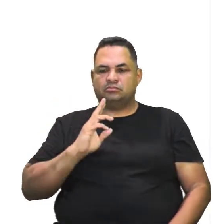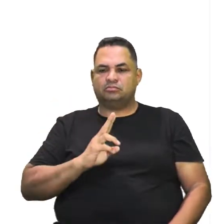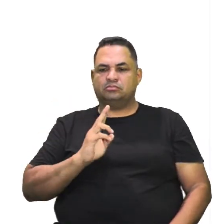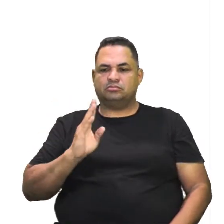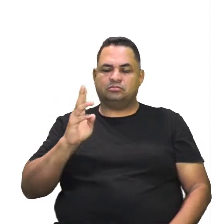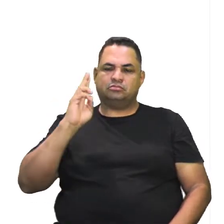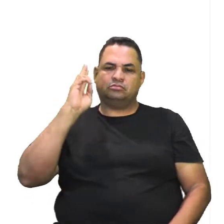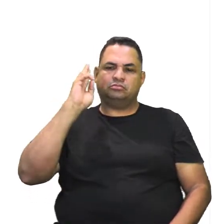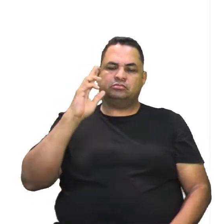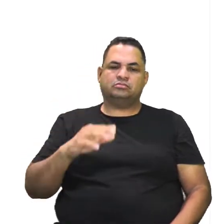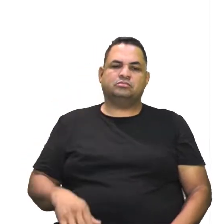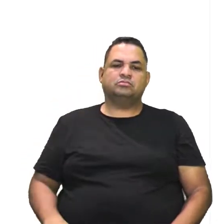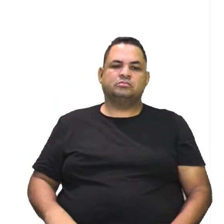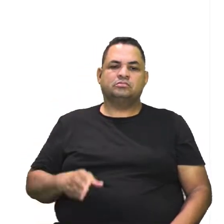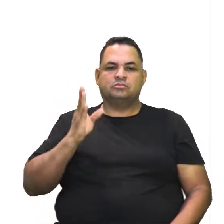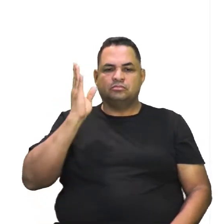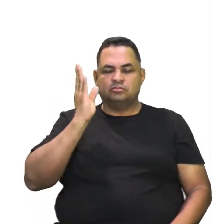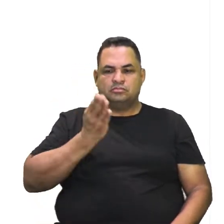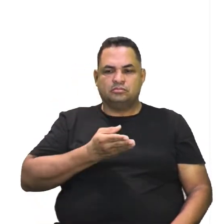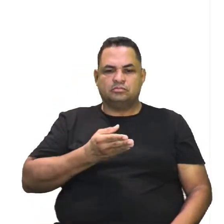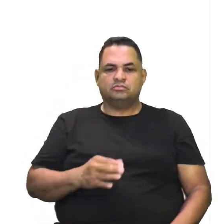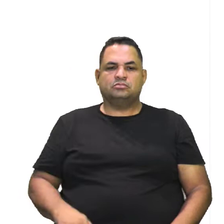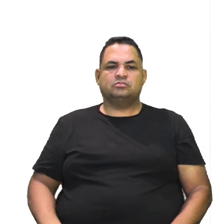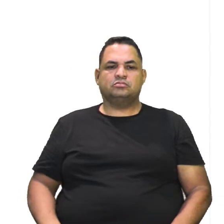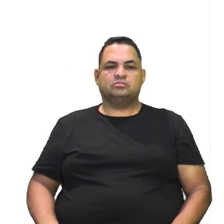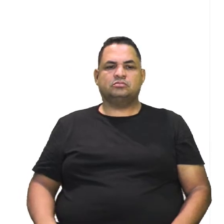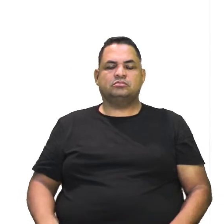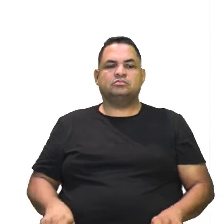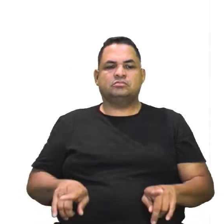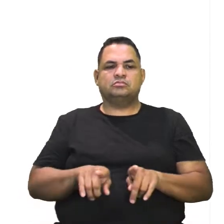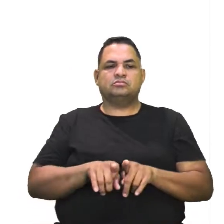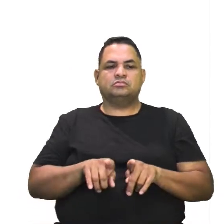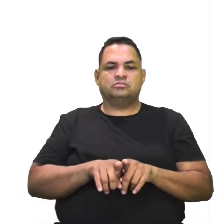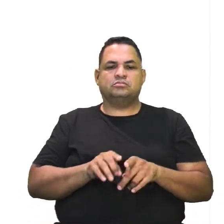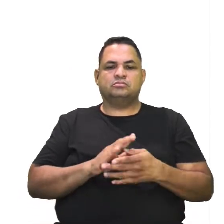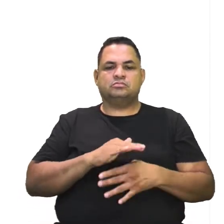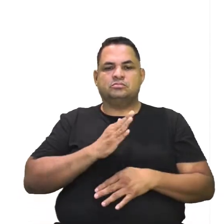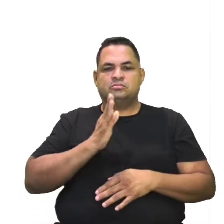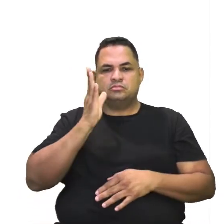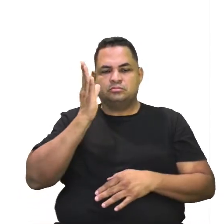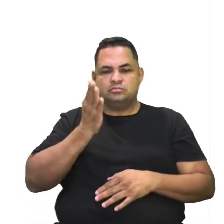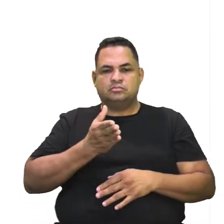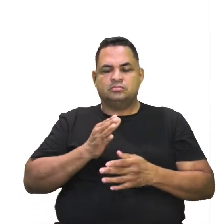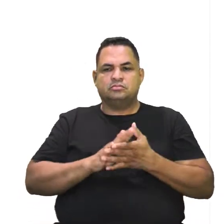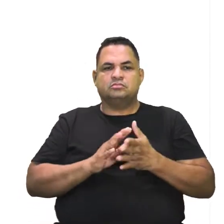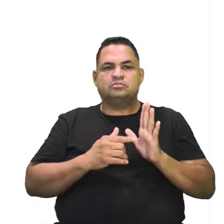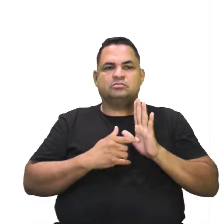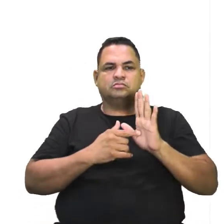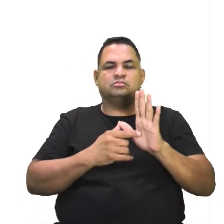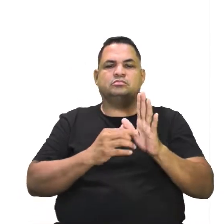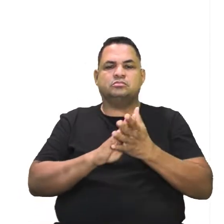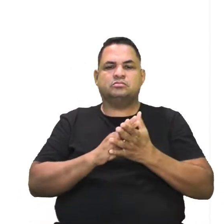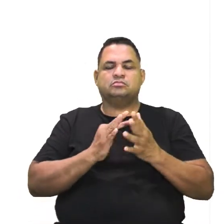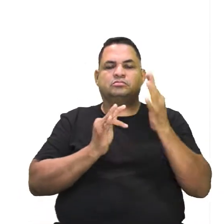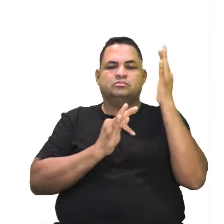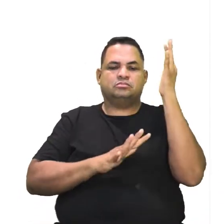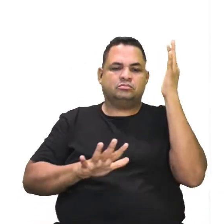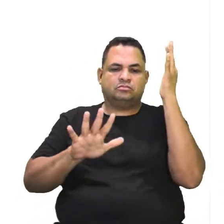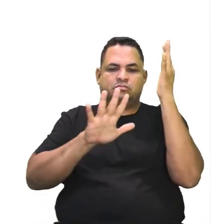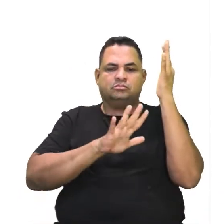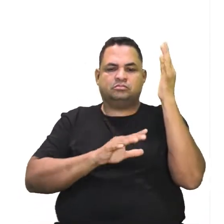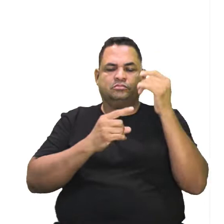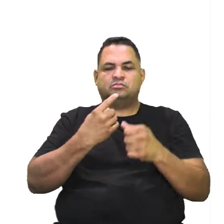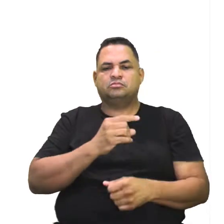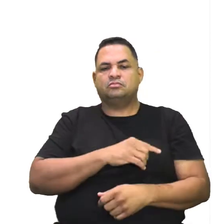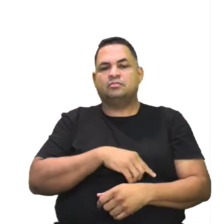diante. Também temos uma linha reta. De toda forma, também é linear, também representando nossa função aí